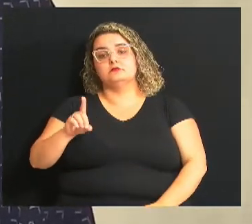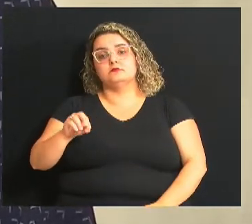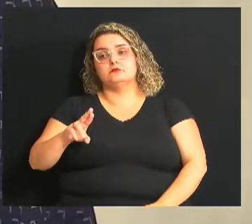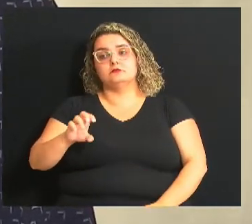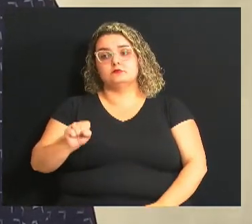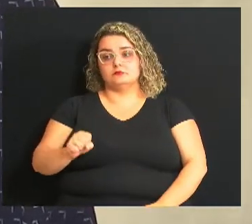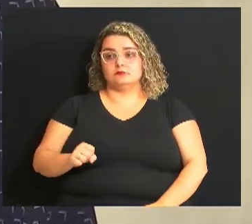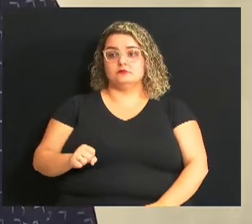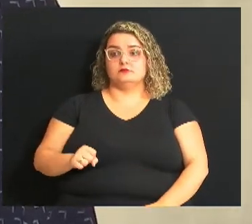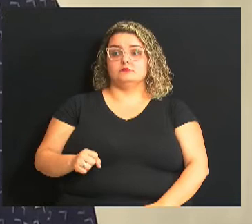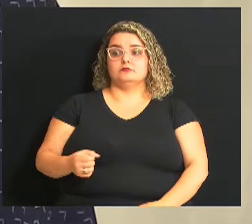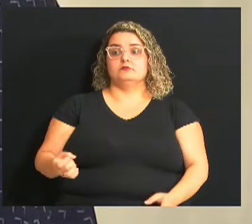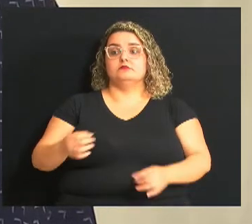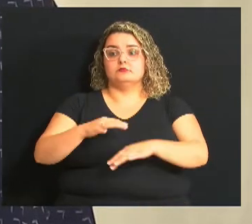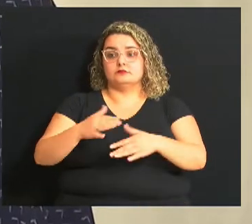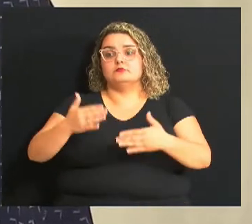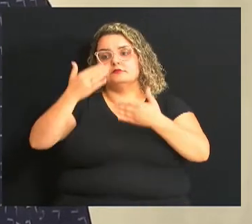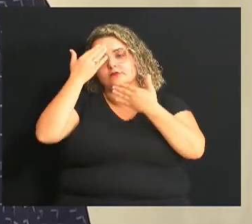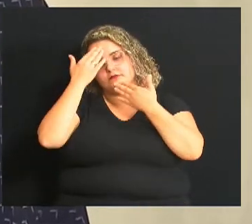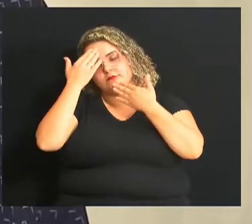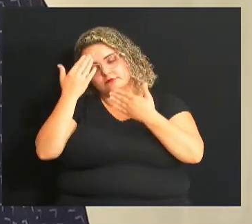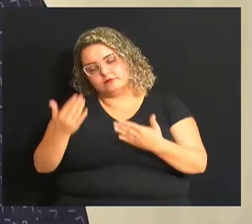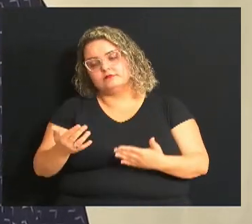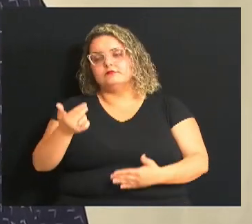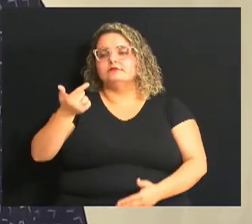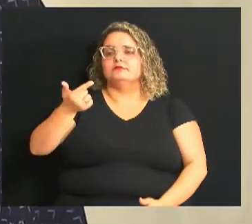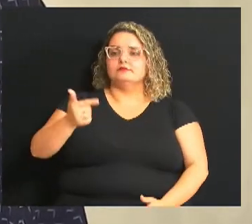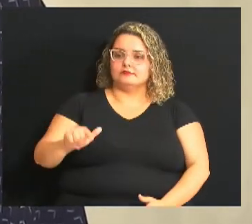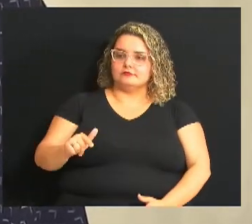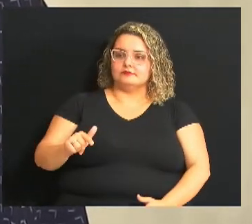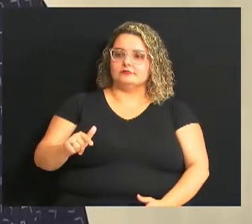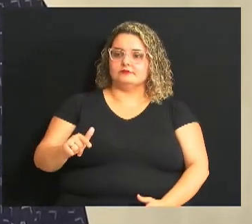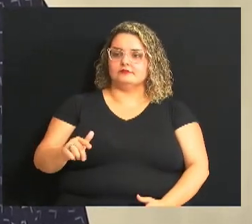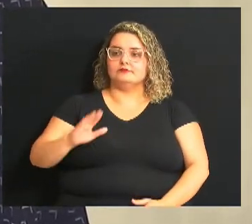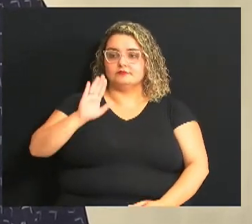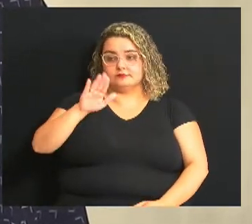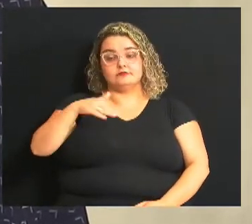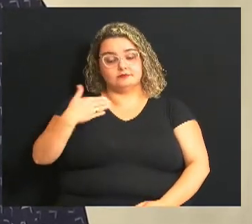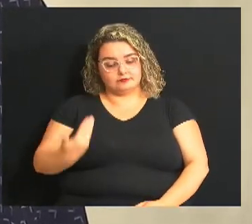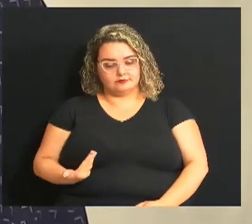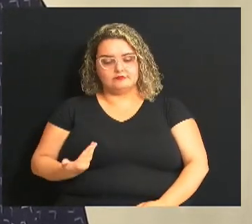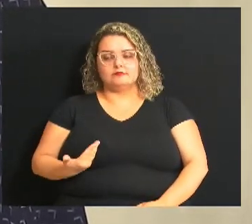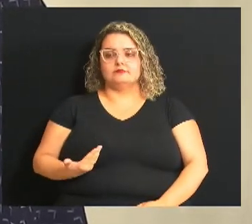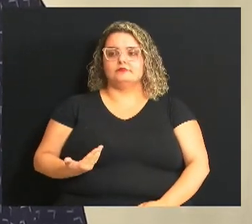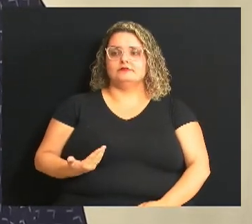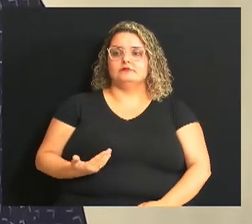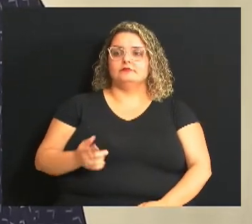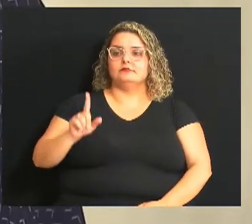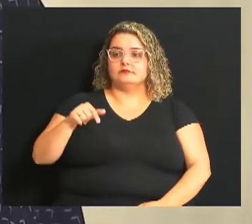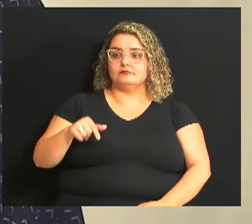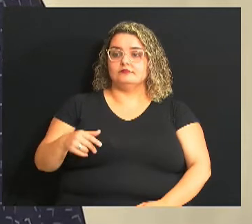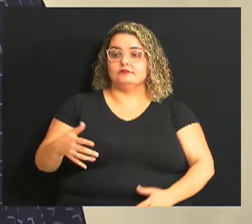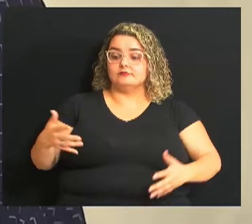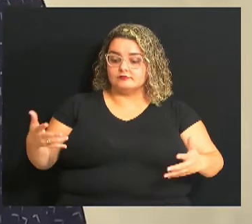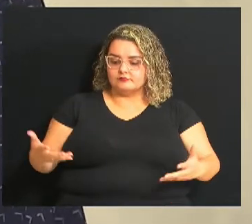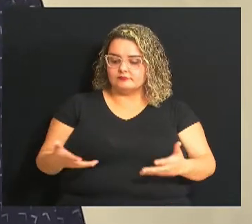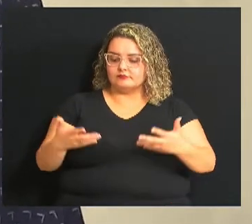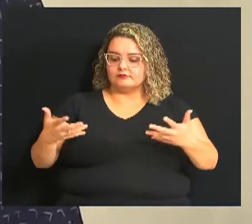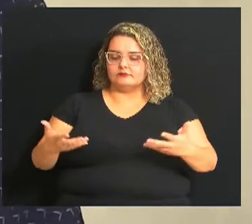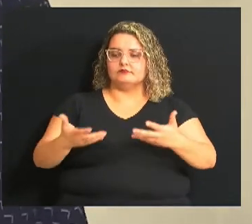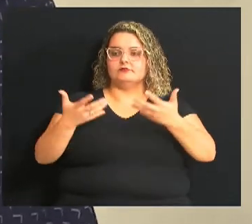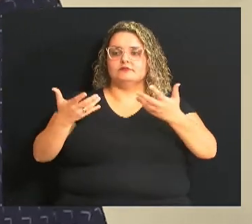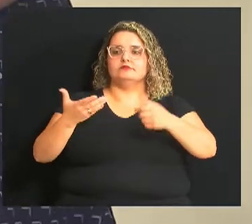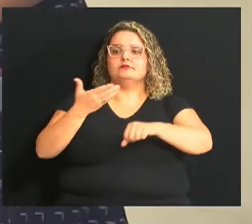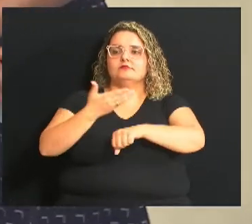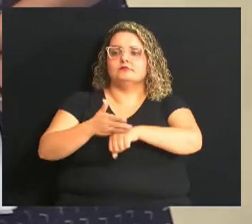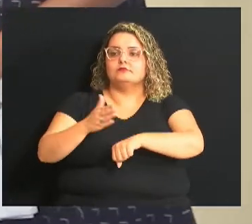Então, fico por aqui, agradeço mais uma vez, né, essa homenagem, que é uma oxigenação para a nossa prática